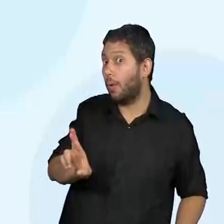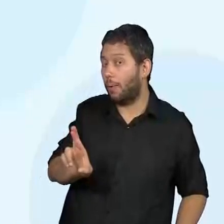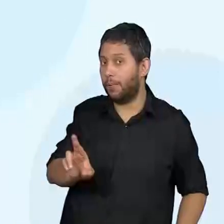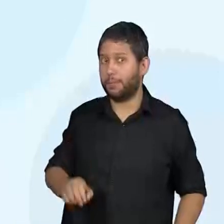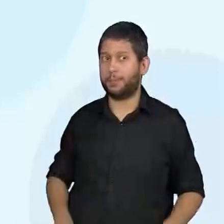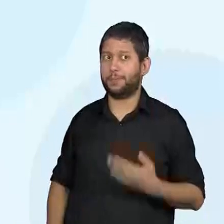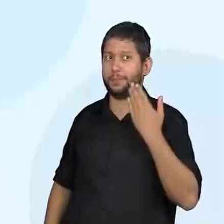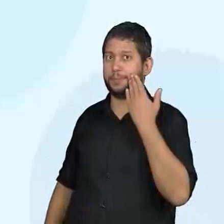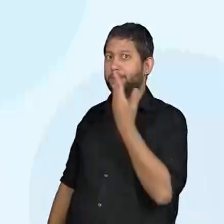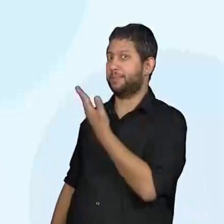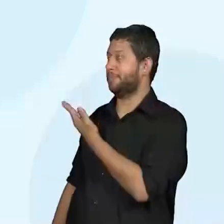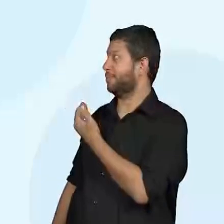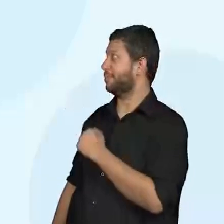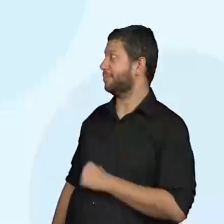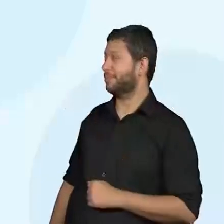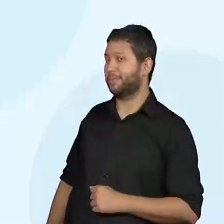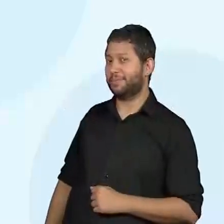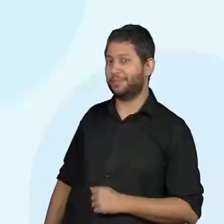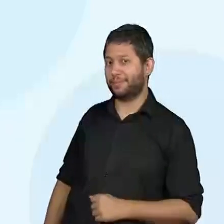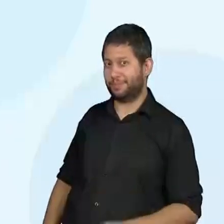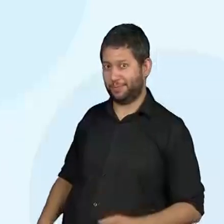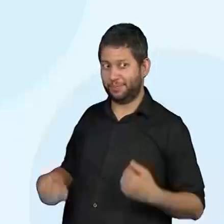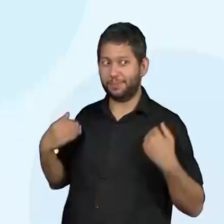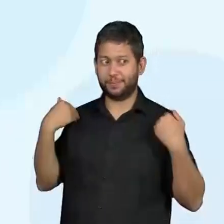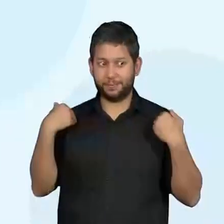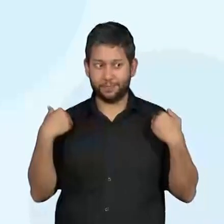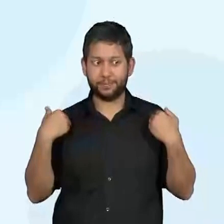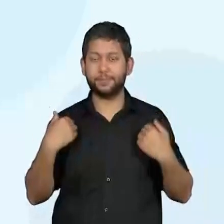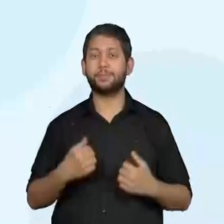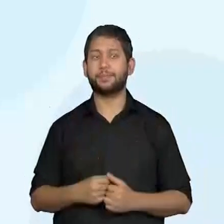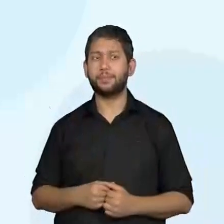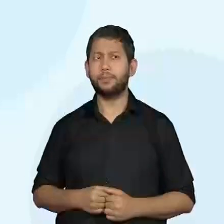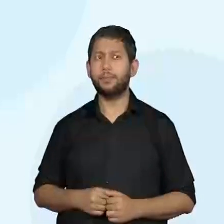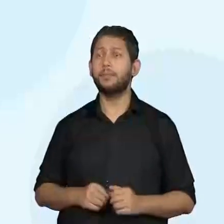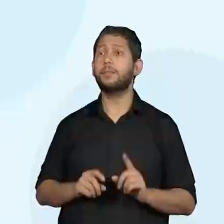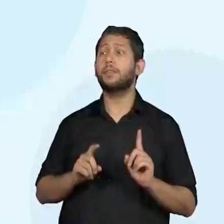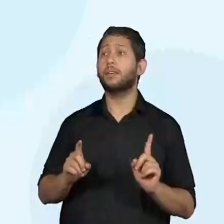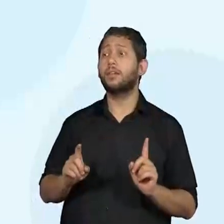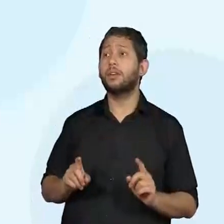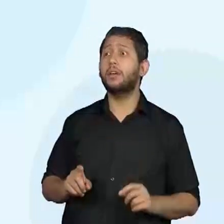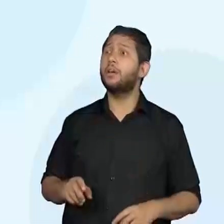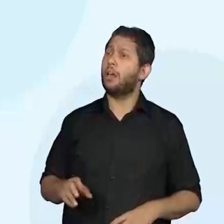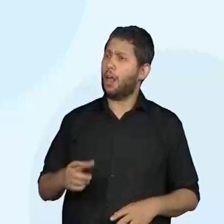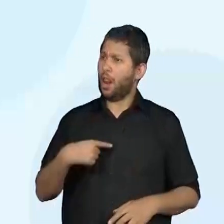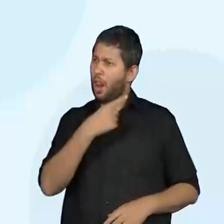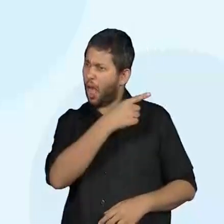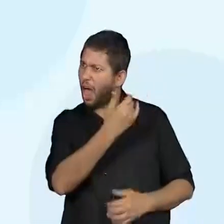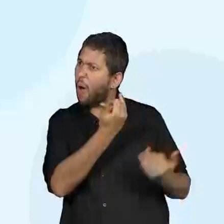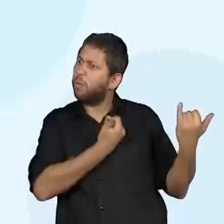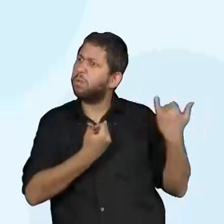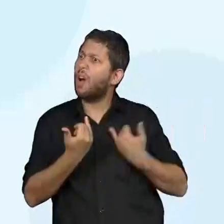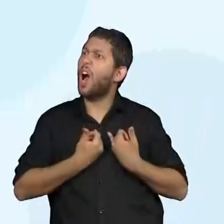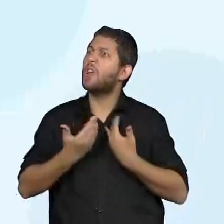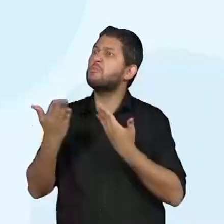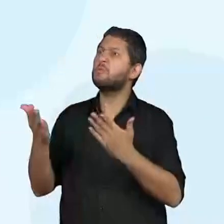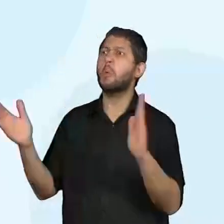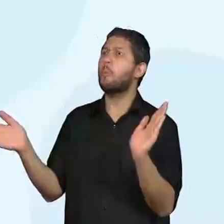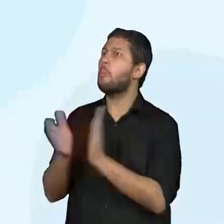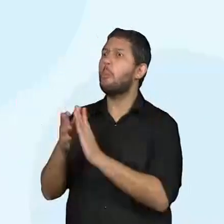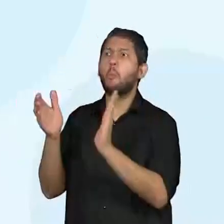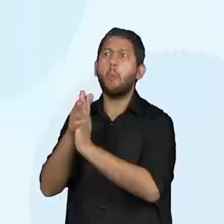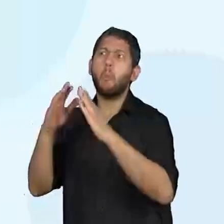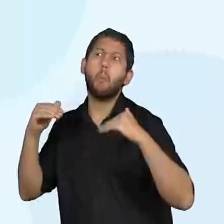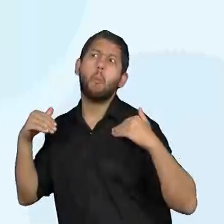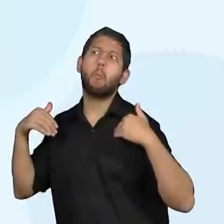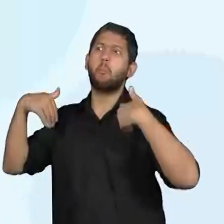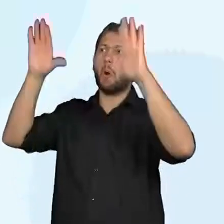que é a fala de um dos homens. Dizes que sois um rei grandioso, de